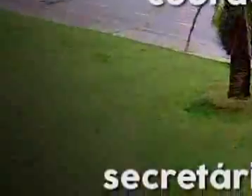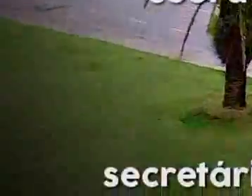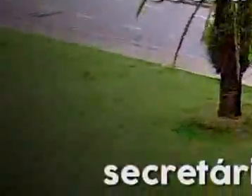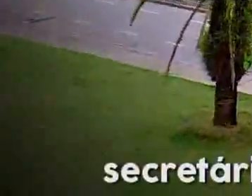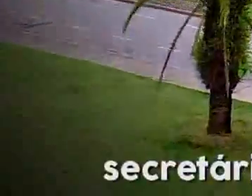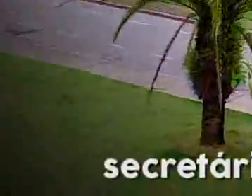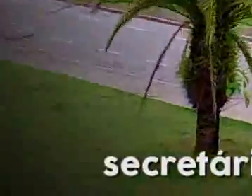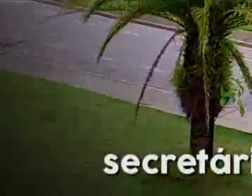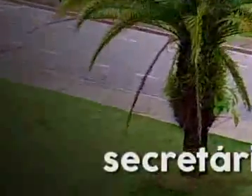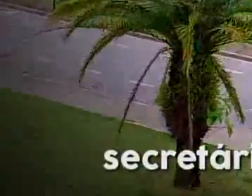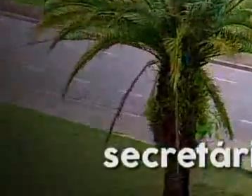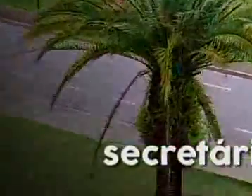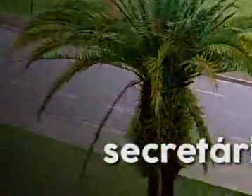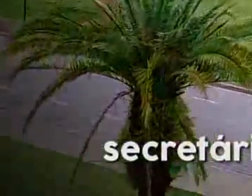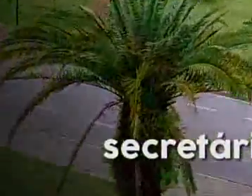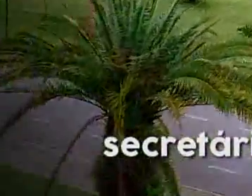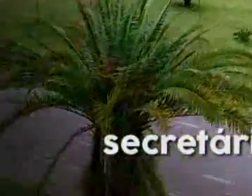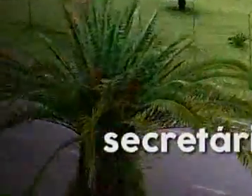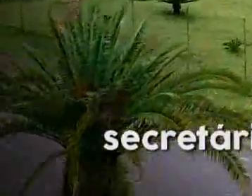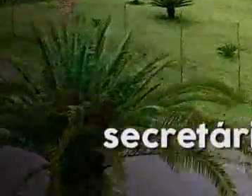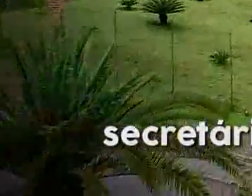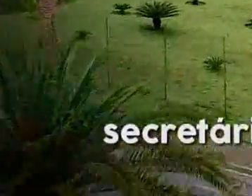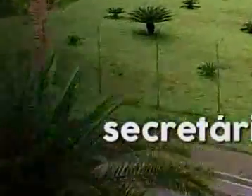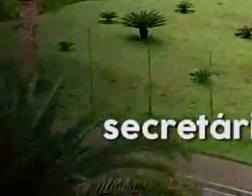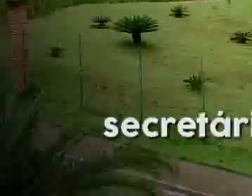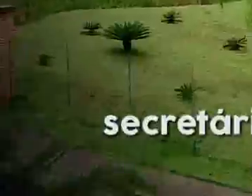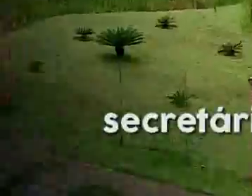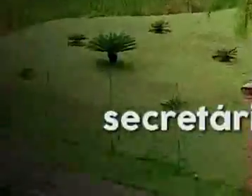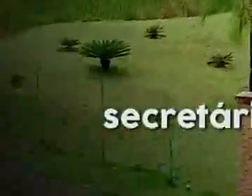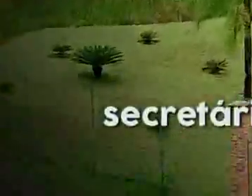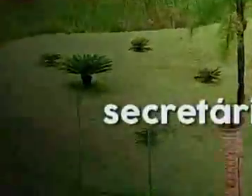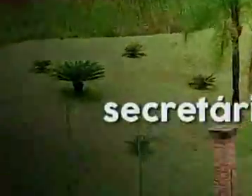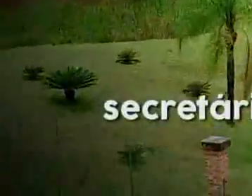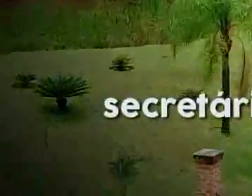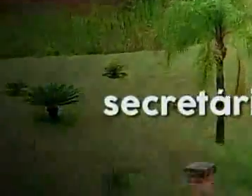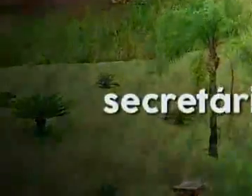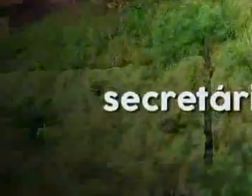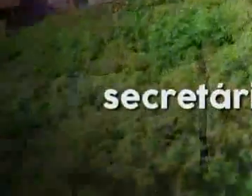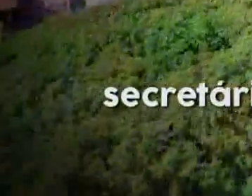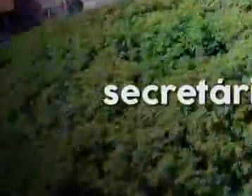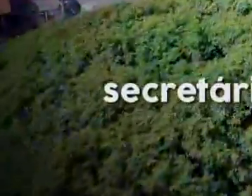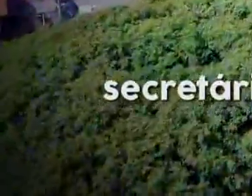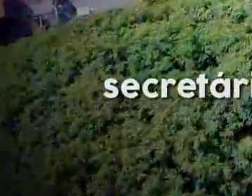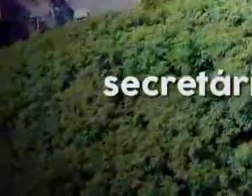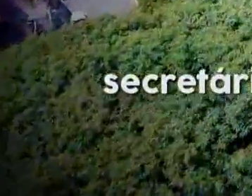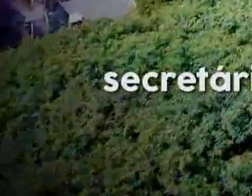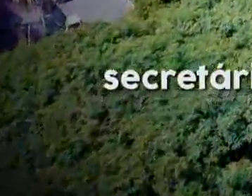Senhor, mais amores.